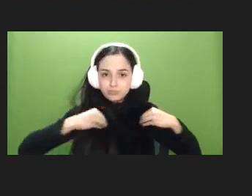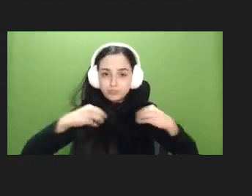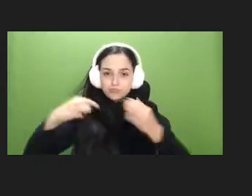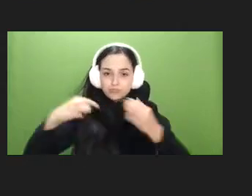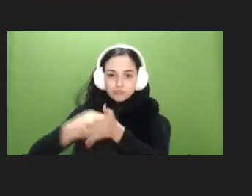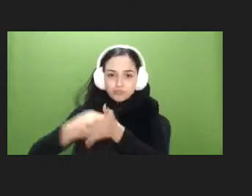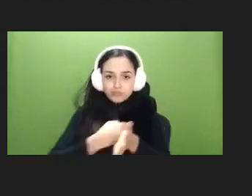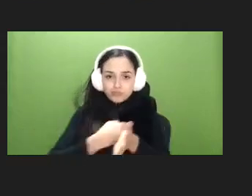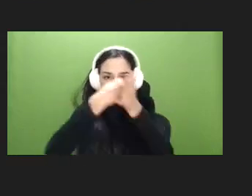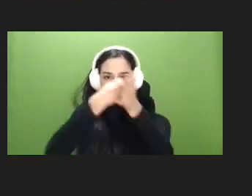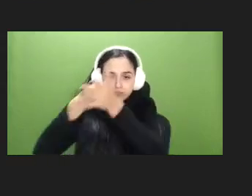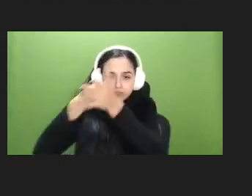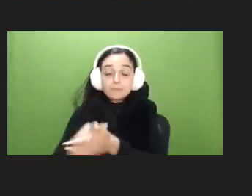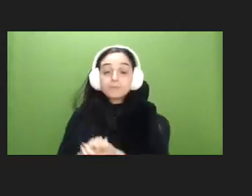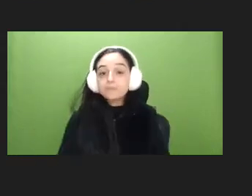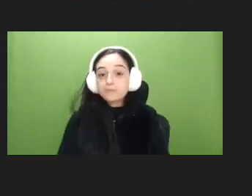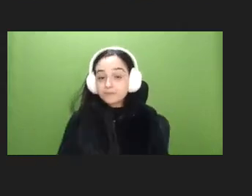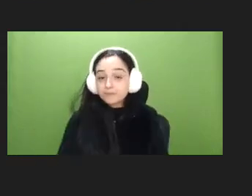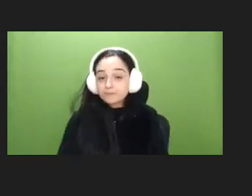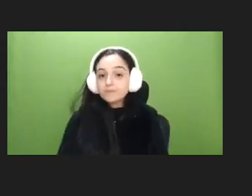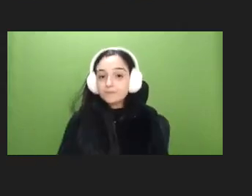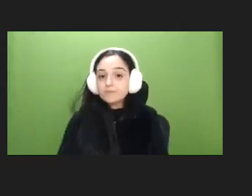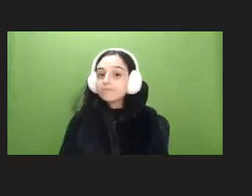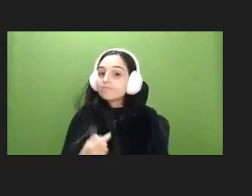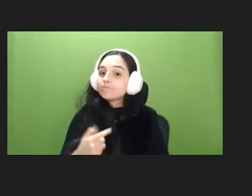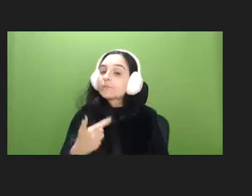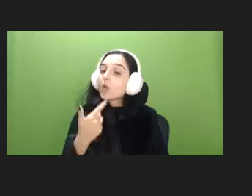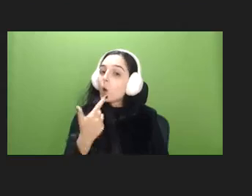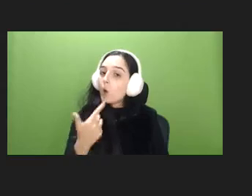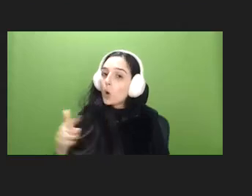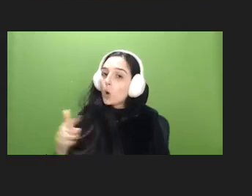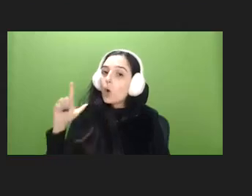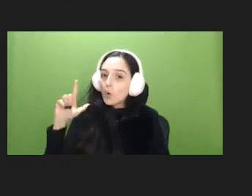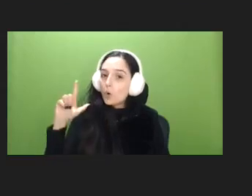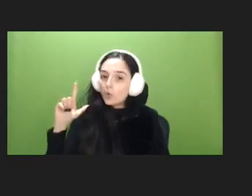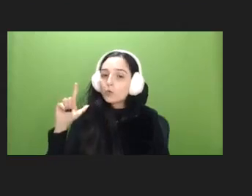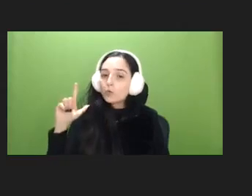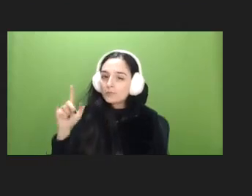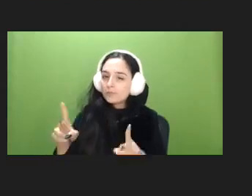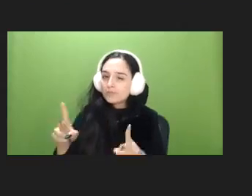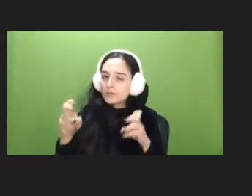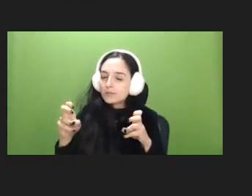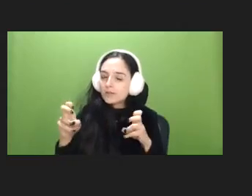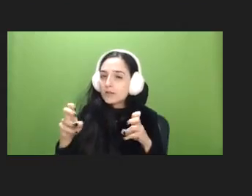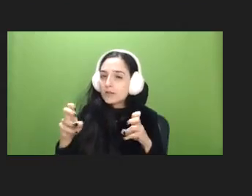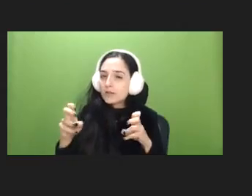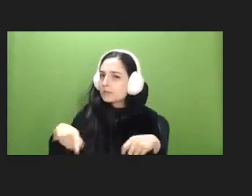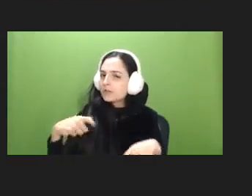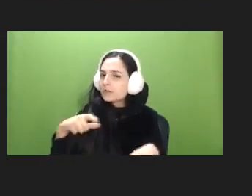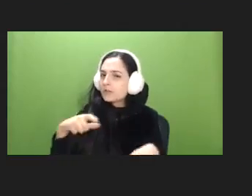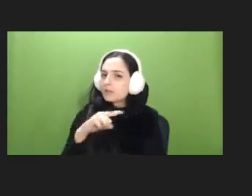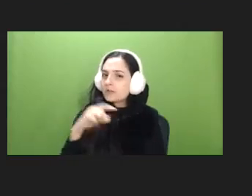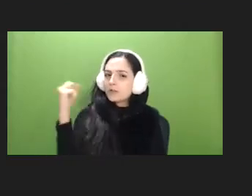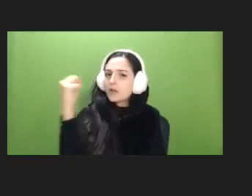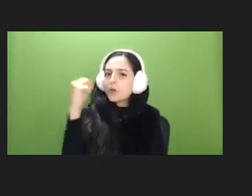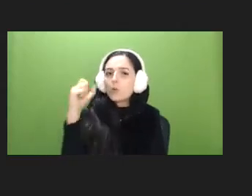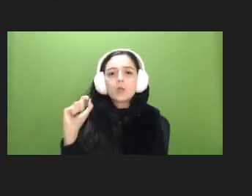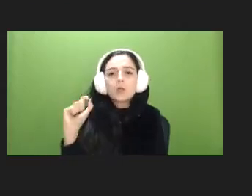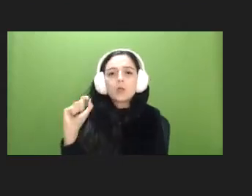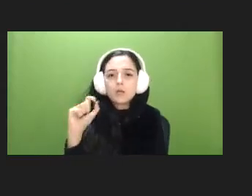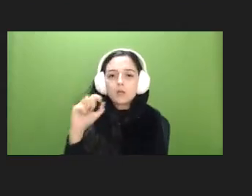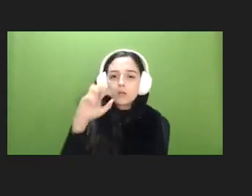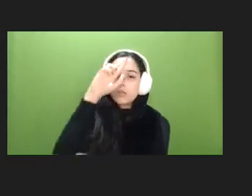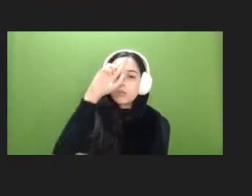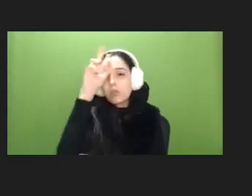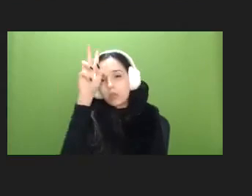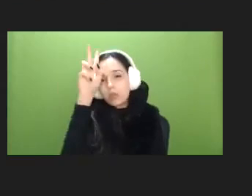sempre chama a atenção de que alguma coisa séria está acontecendo é o desmaio. Então, quando a pessoa